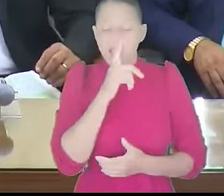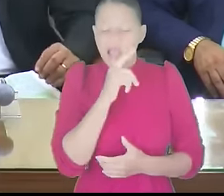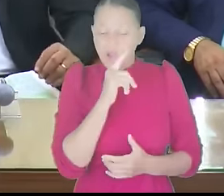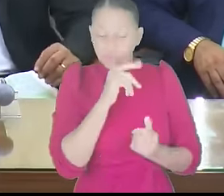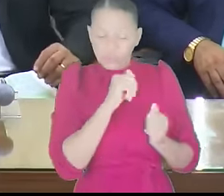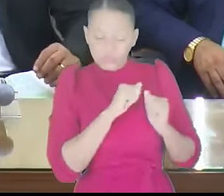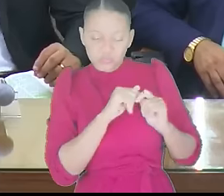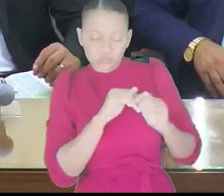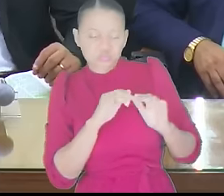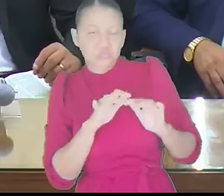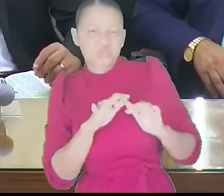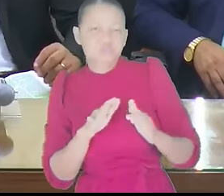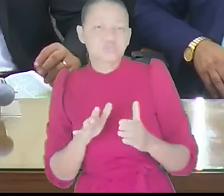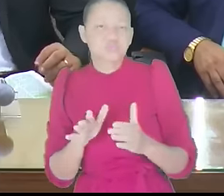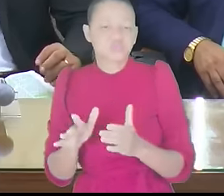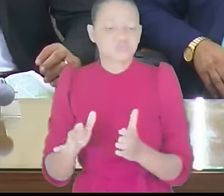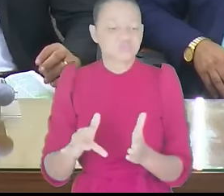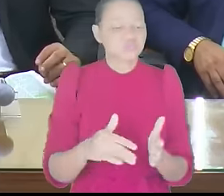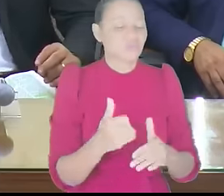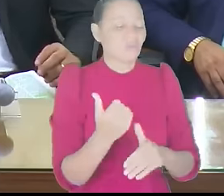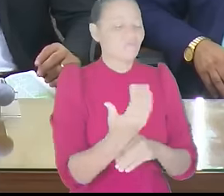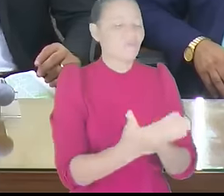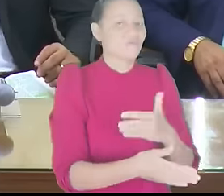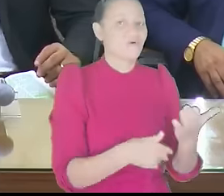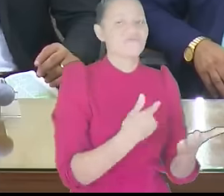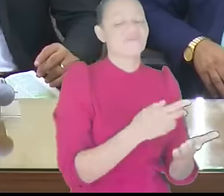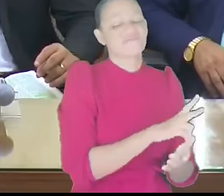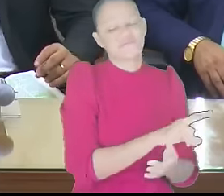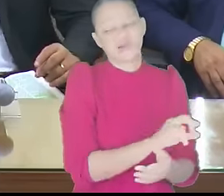elas vão voltar para o jardim.